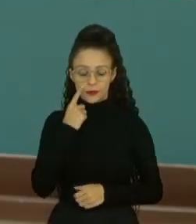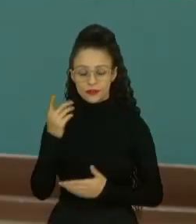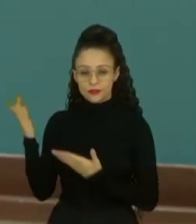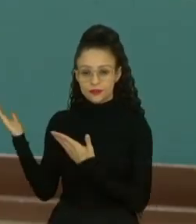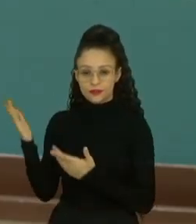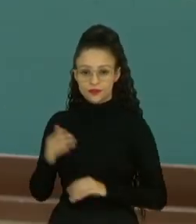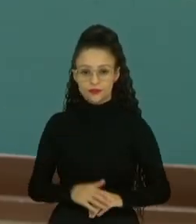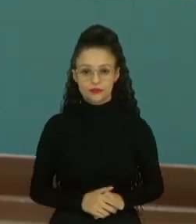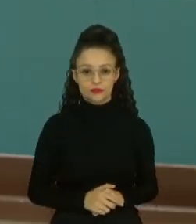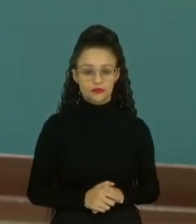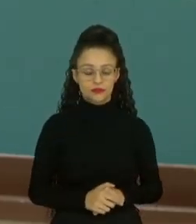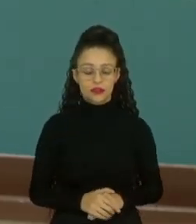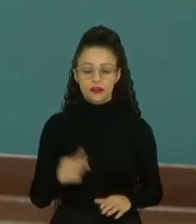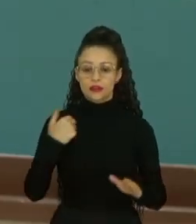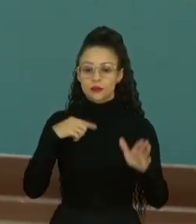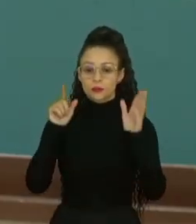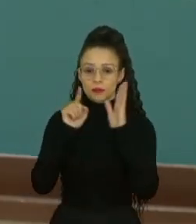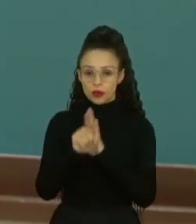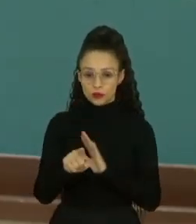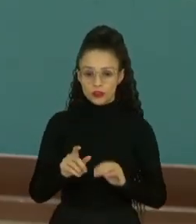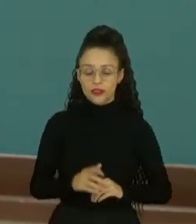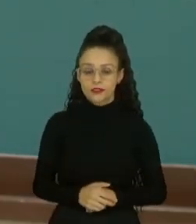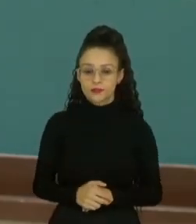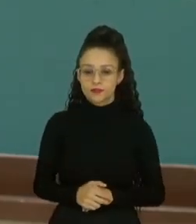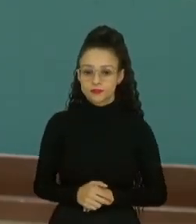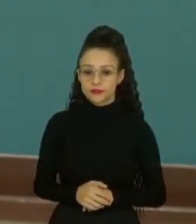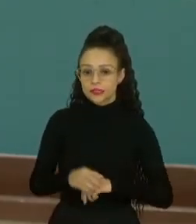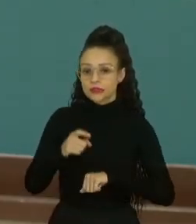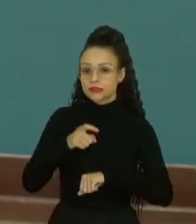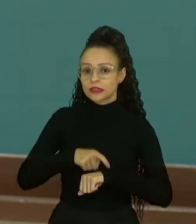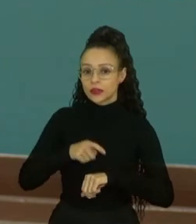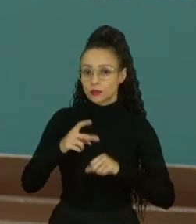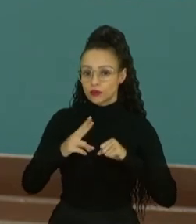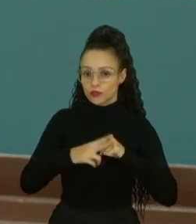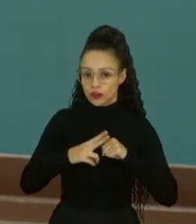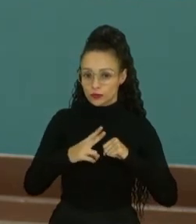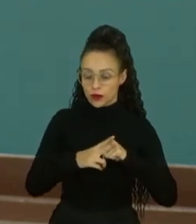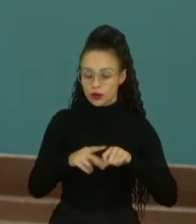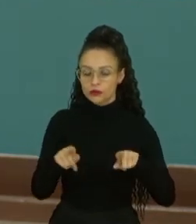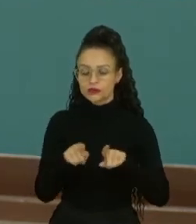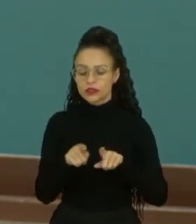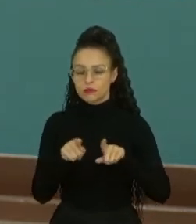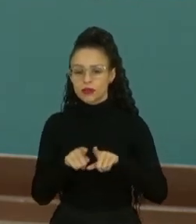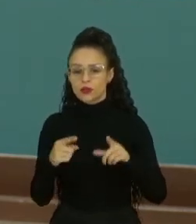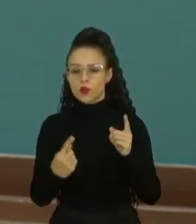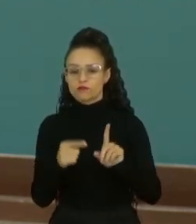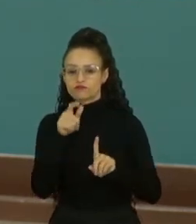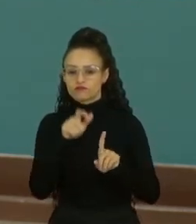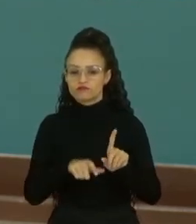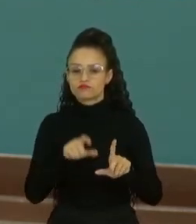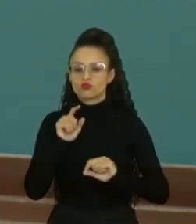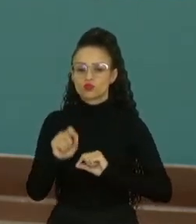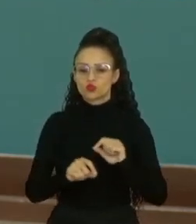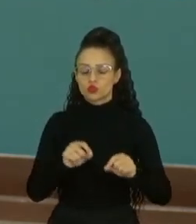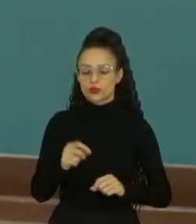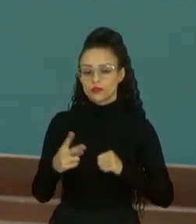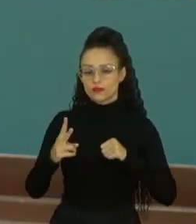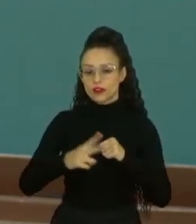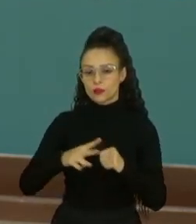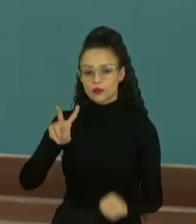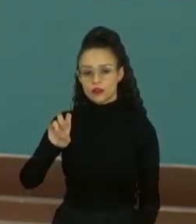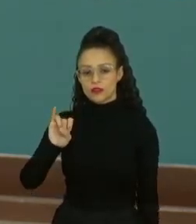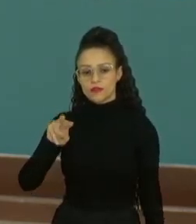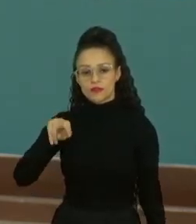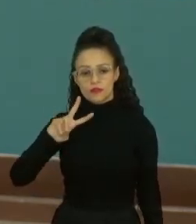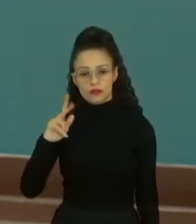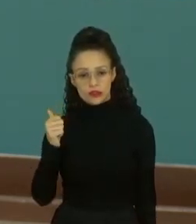lá. Então eu perguntei lá, né? Em que tempo e pessoa o verbo vinham está conjugado? Vamos